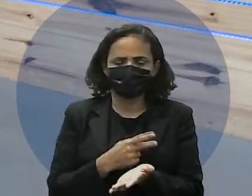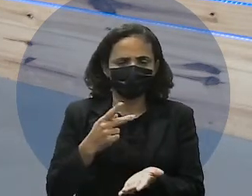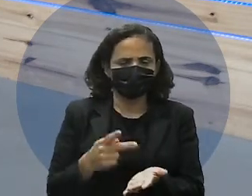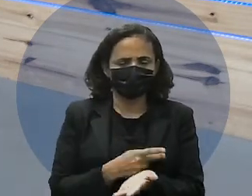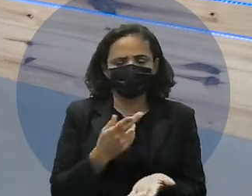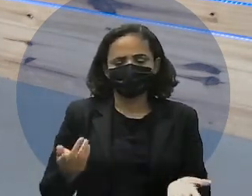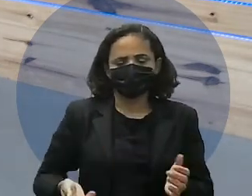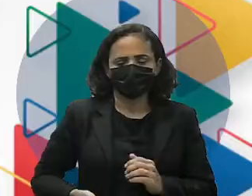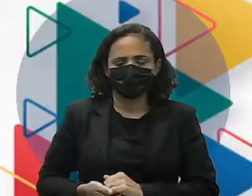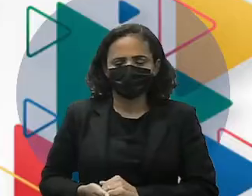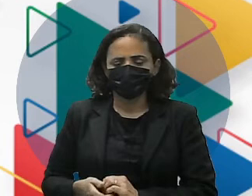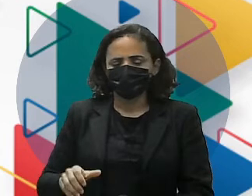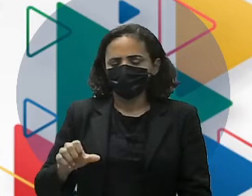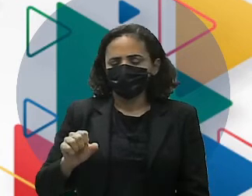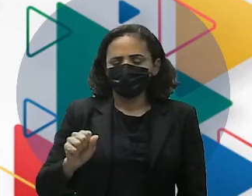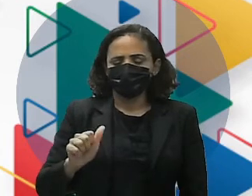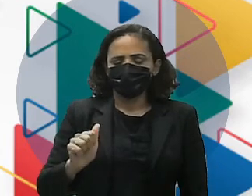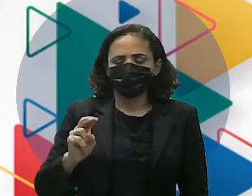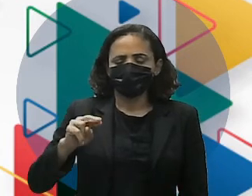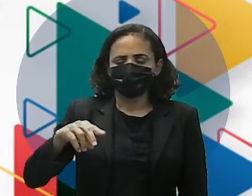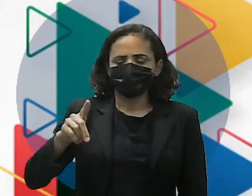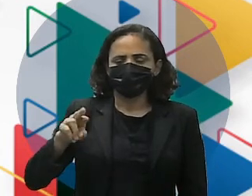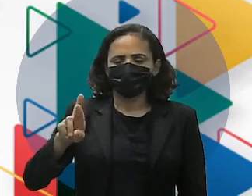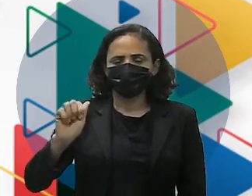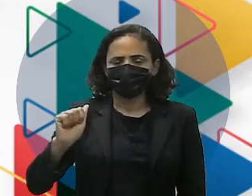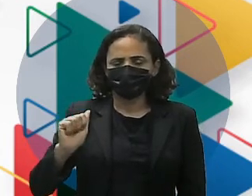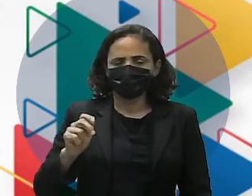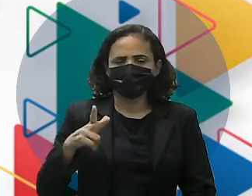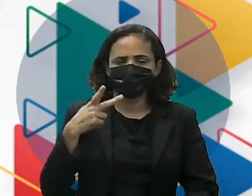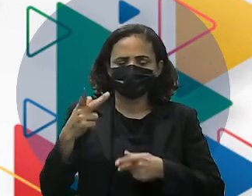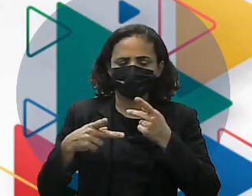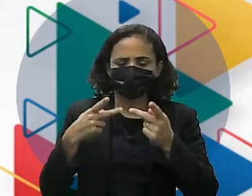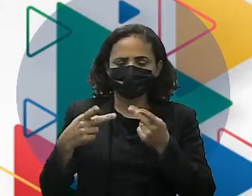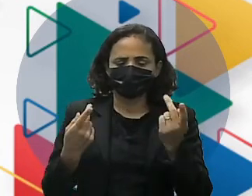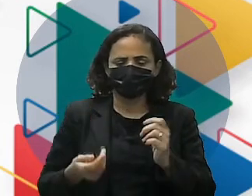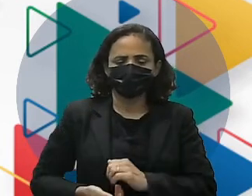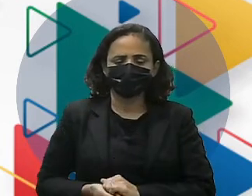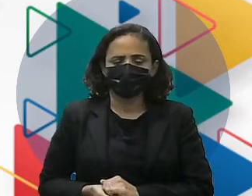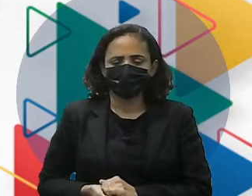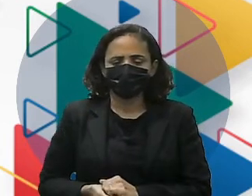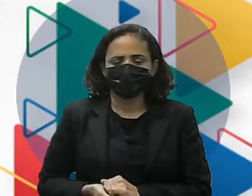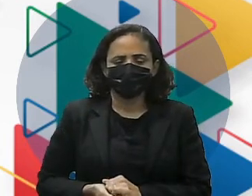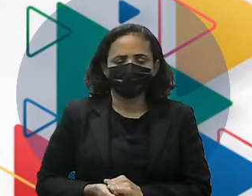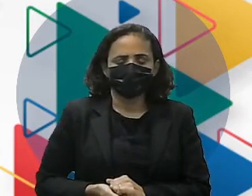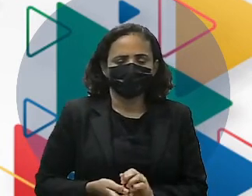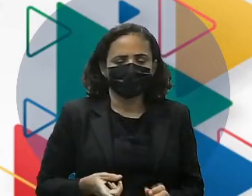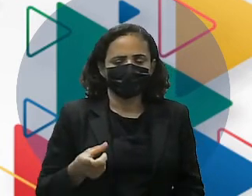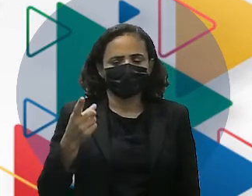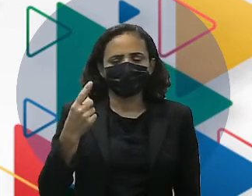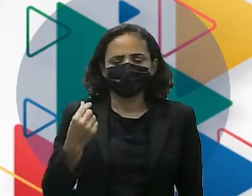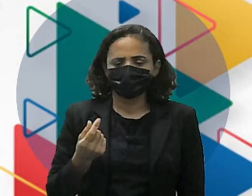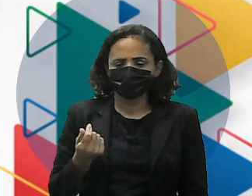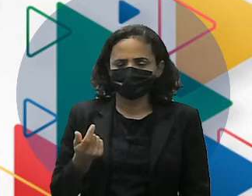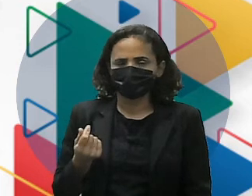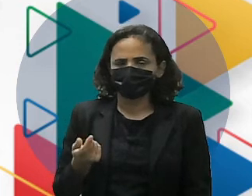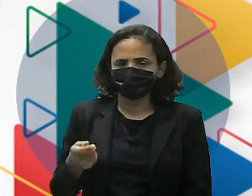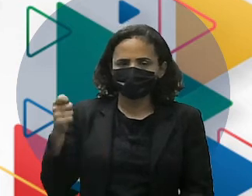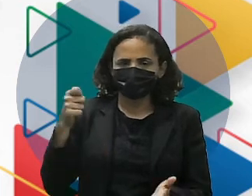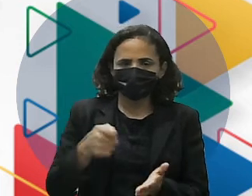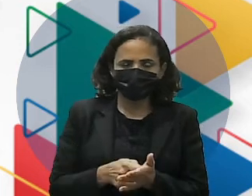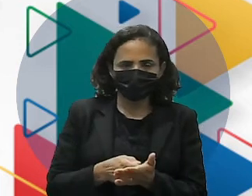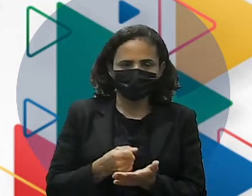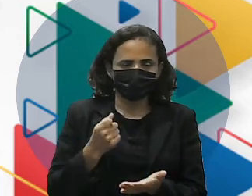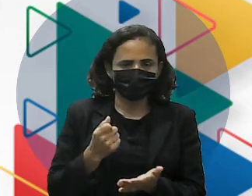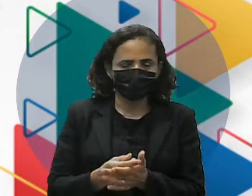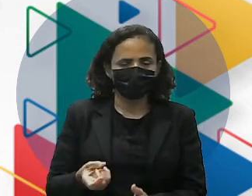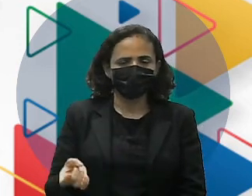E Sandra, no texto geral, diz assim, o valor fixo pago na compra de bombons é